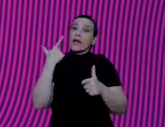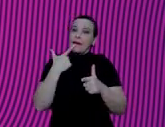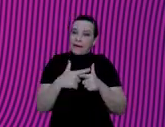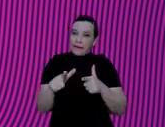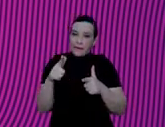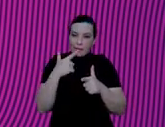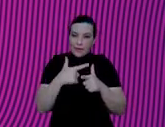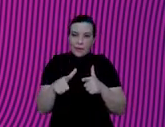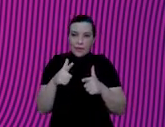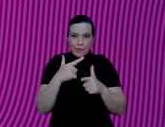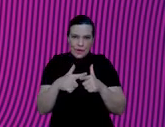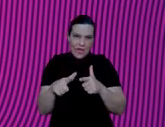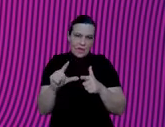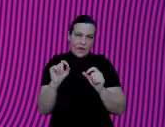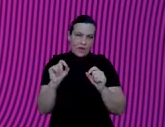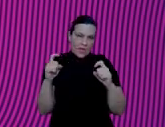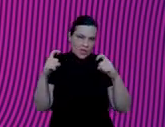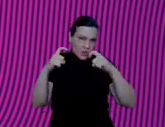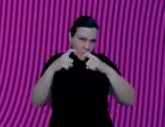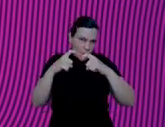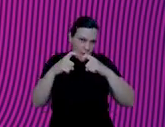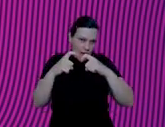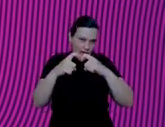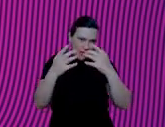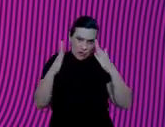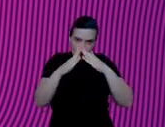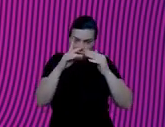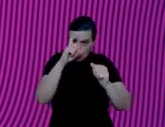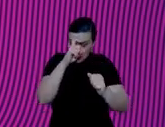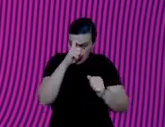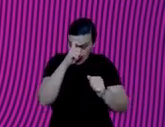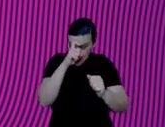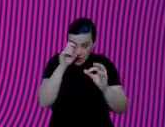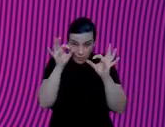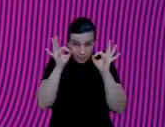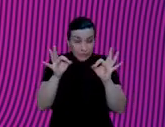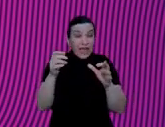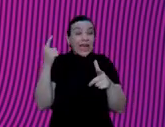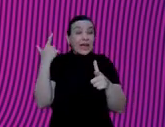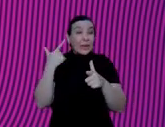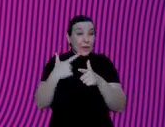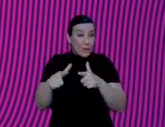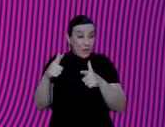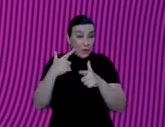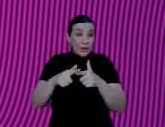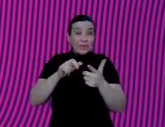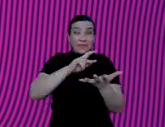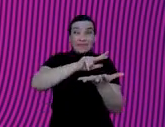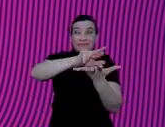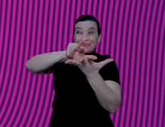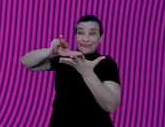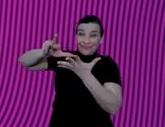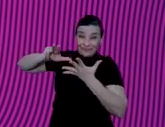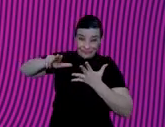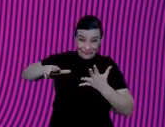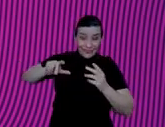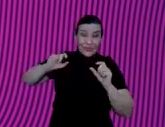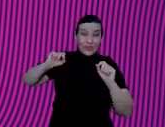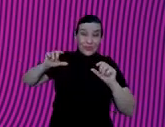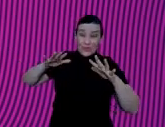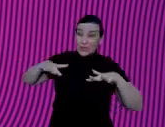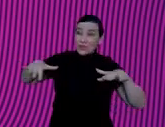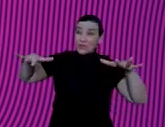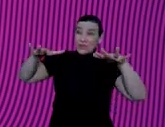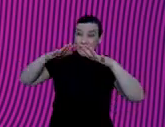não é pontual de sequer um hospital, ele é um problema encontrado em diversos hospitais, tanto da rede quanto de outros hospitais brasileiros, a